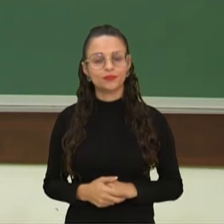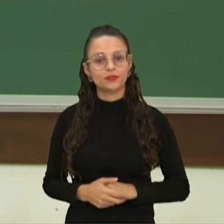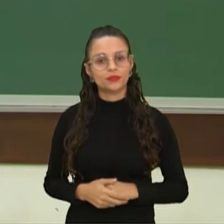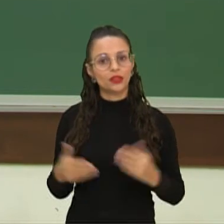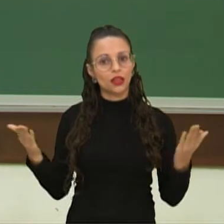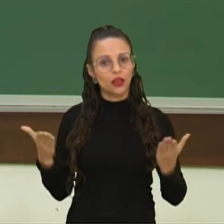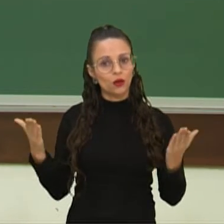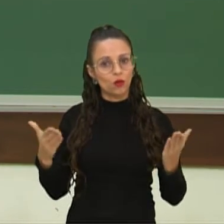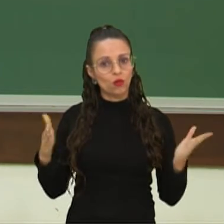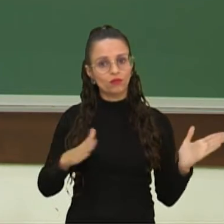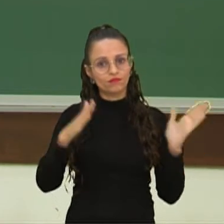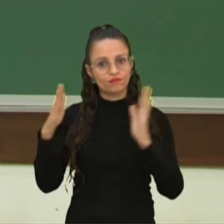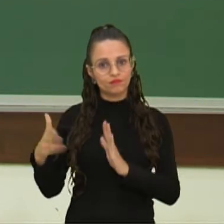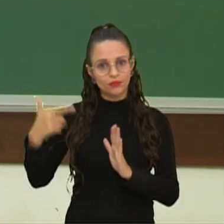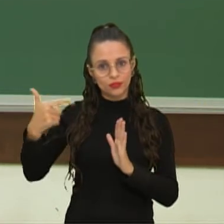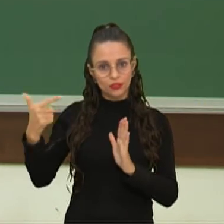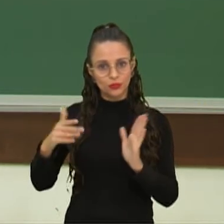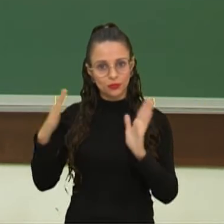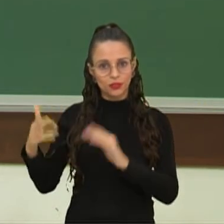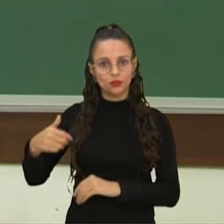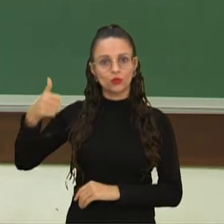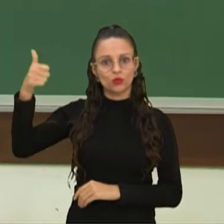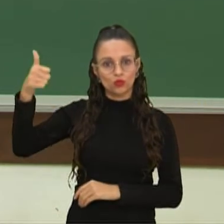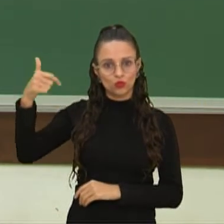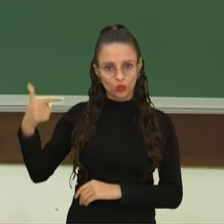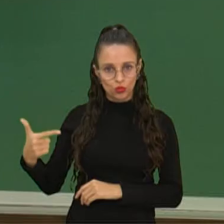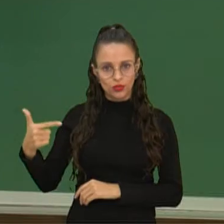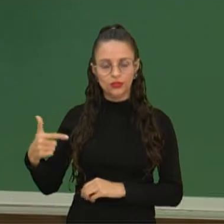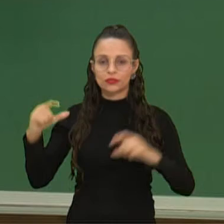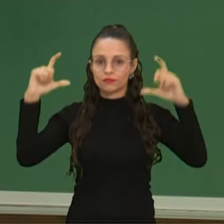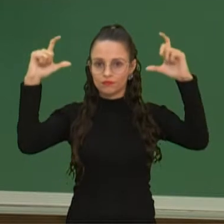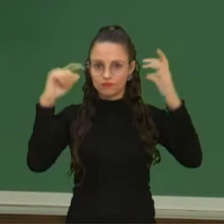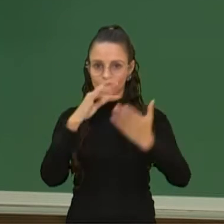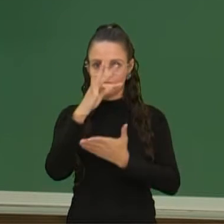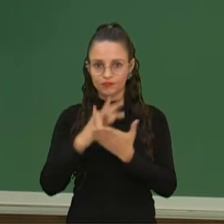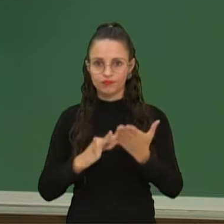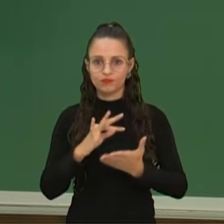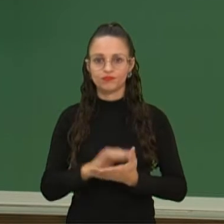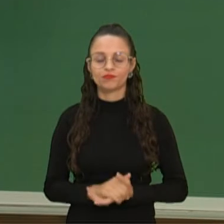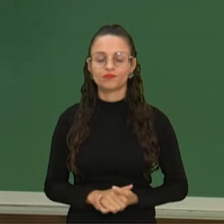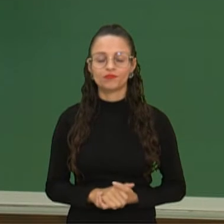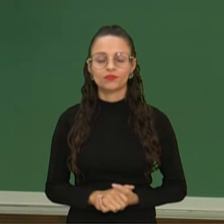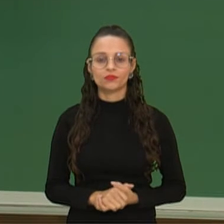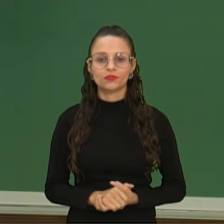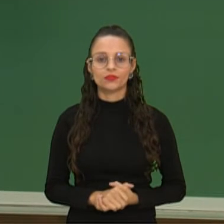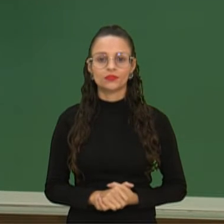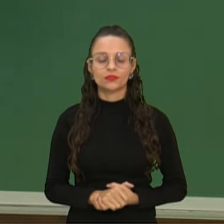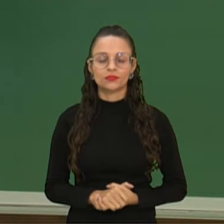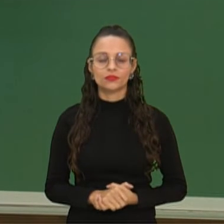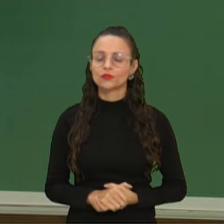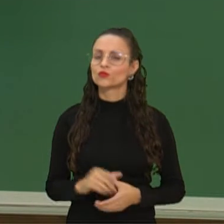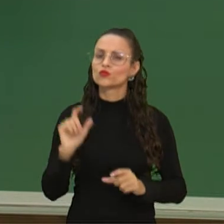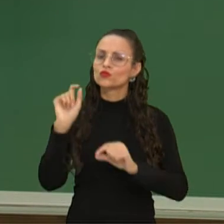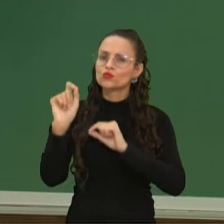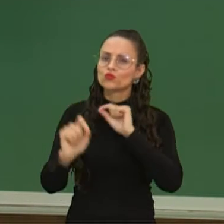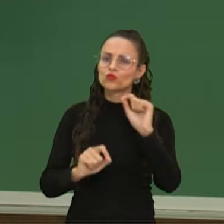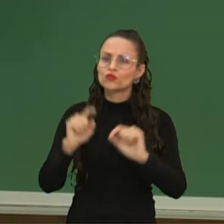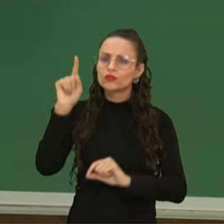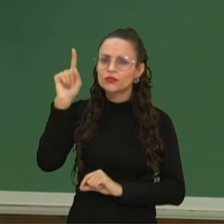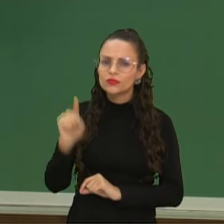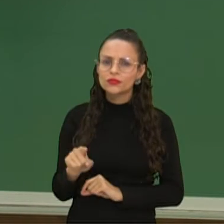segunda parte do nosso texto. Então, número um, número dois, sobre a segunda parte. What are the magnetrons? O que são